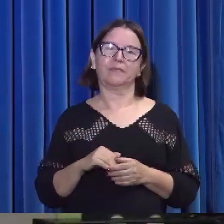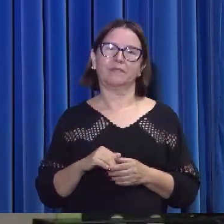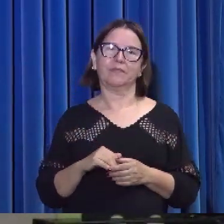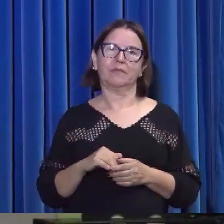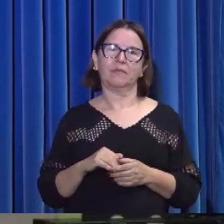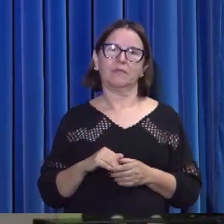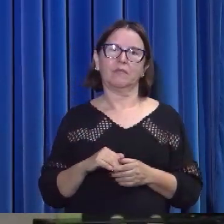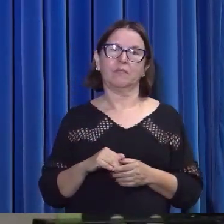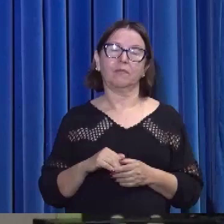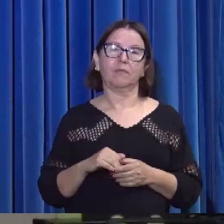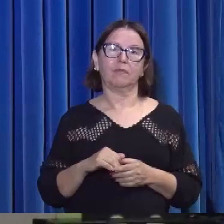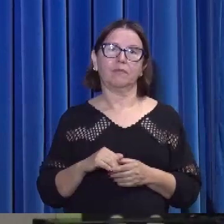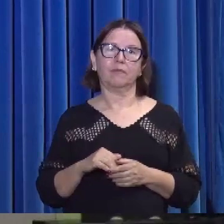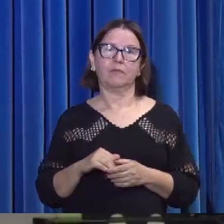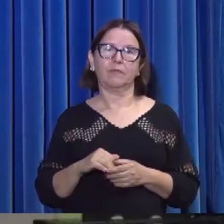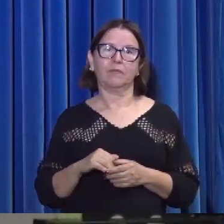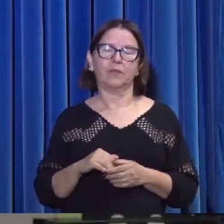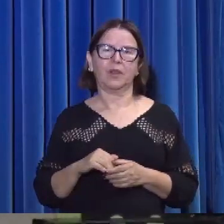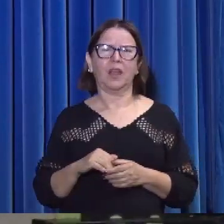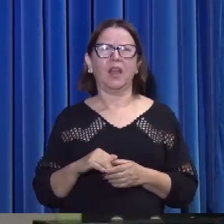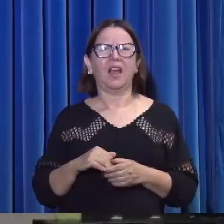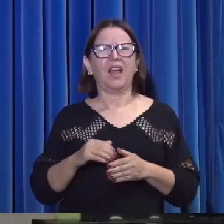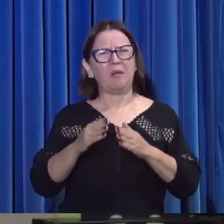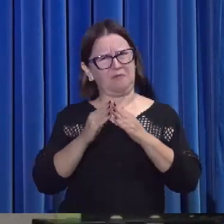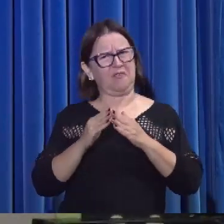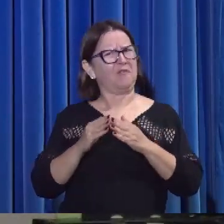E eu quero pedir para o senhor também não falar.